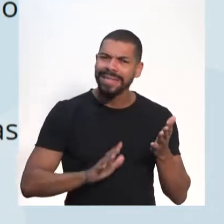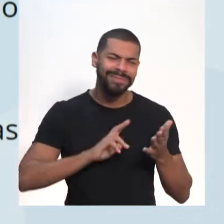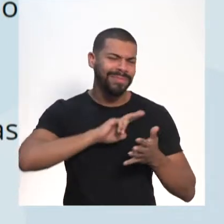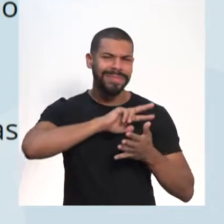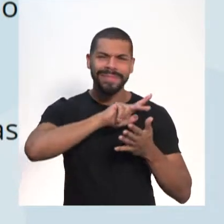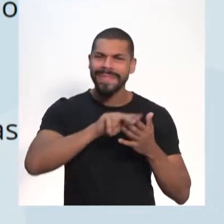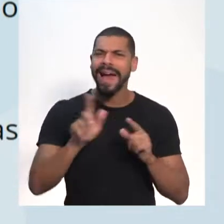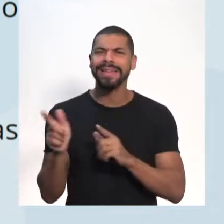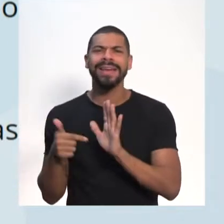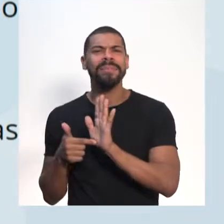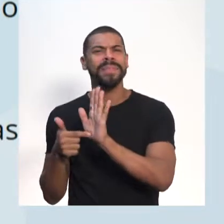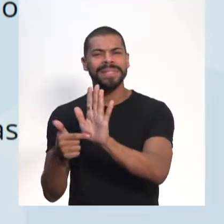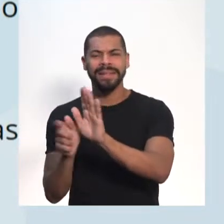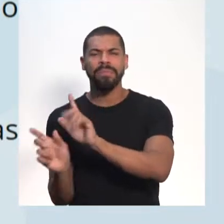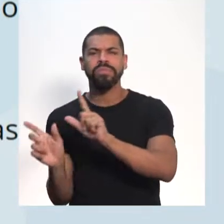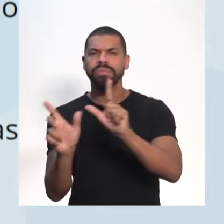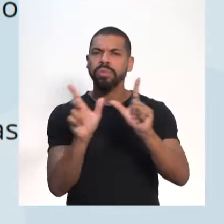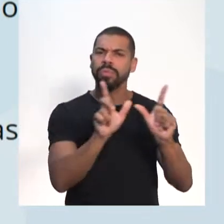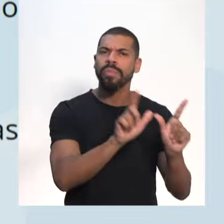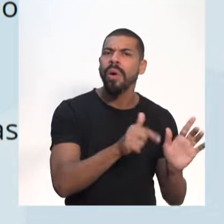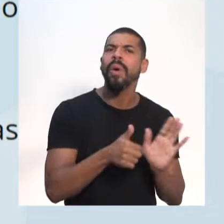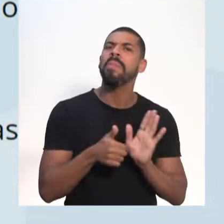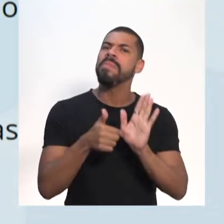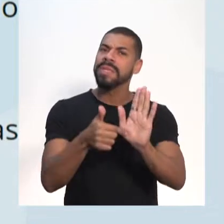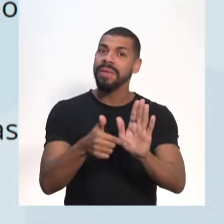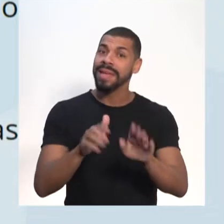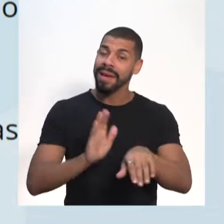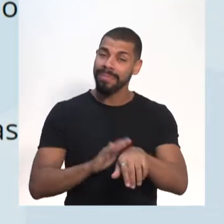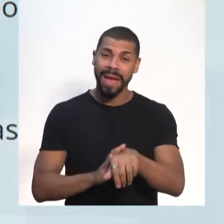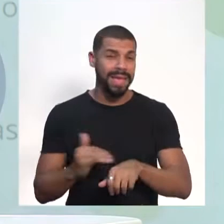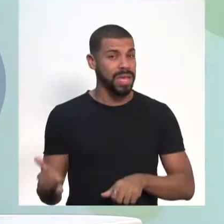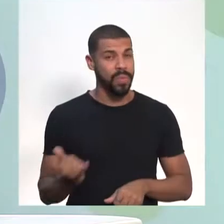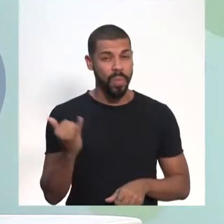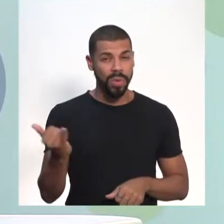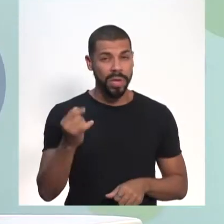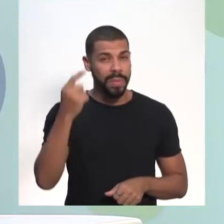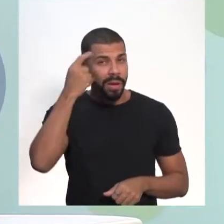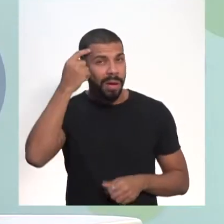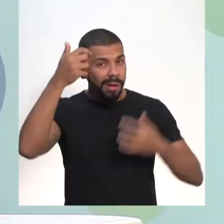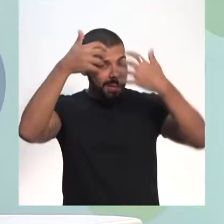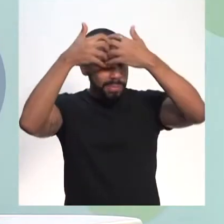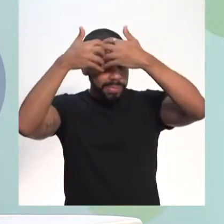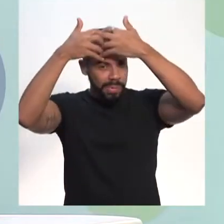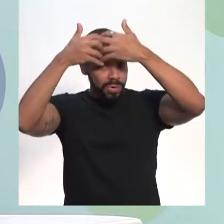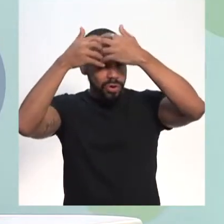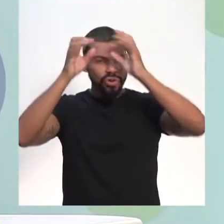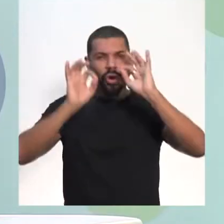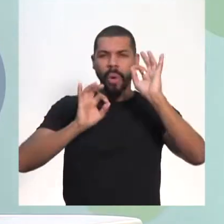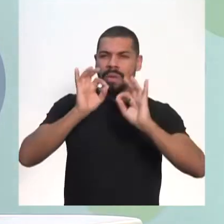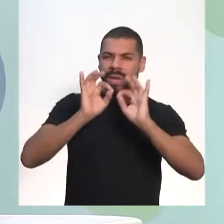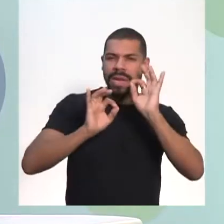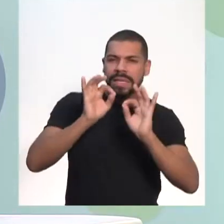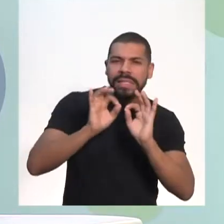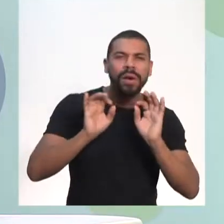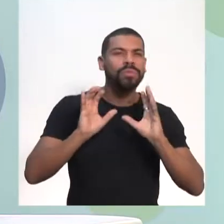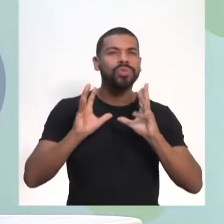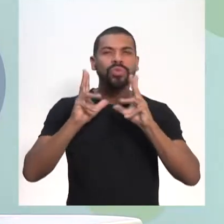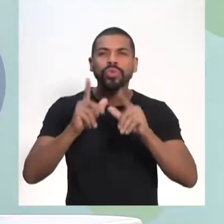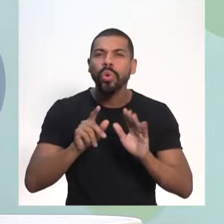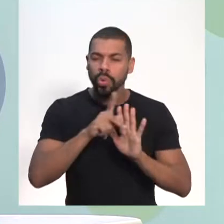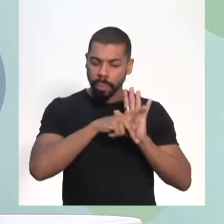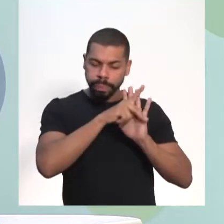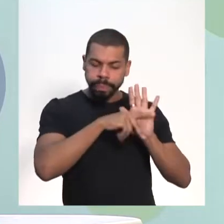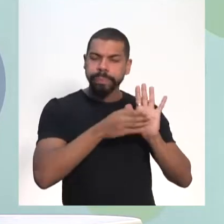várias apresentações, e é importante ter esse momento de reflexão, esse momento de organização dos planos, né,